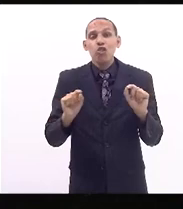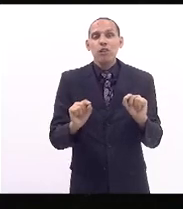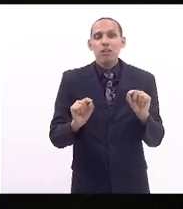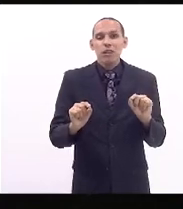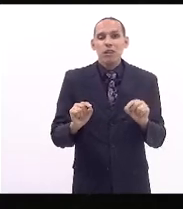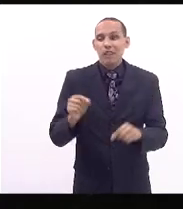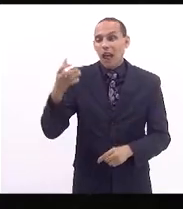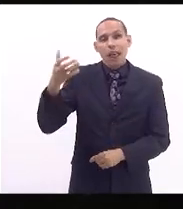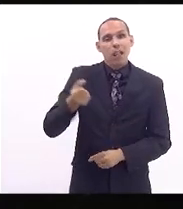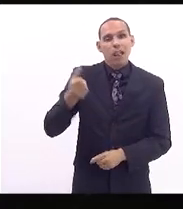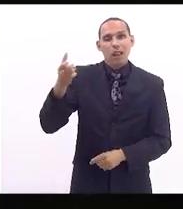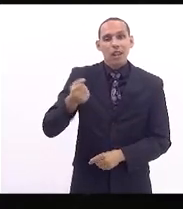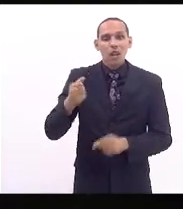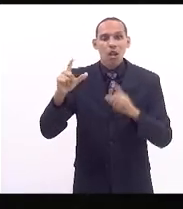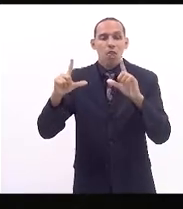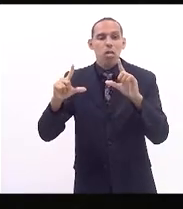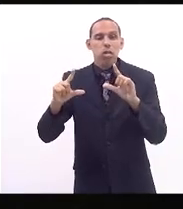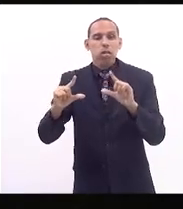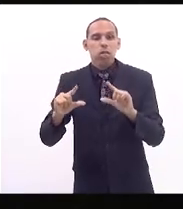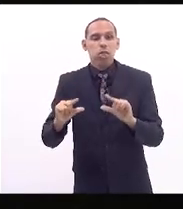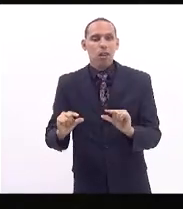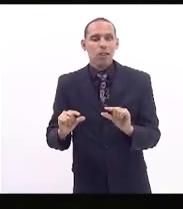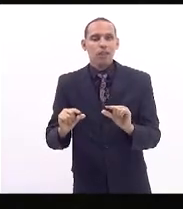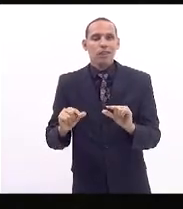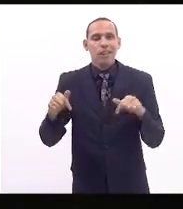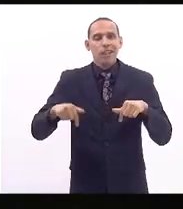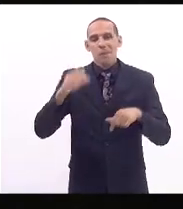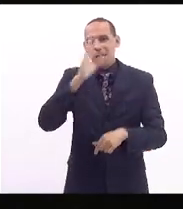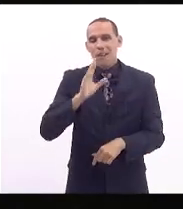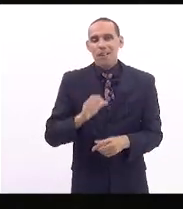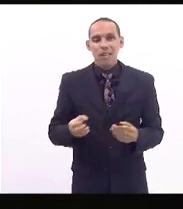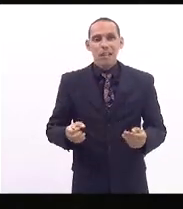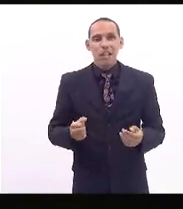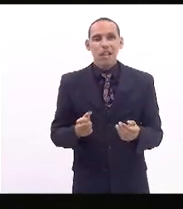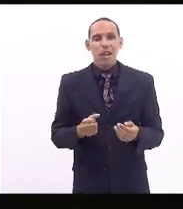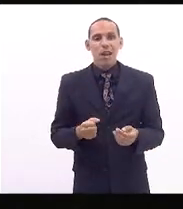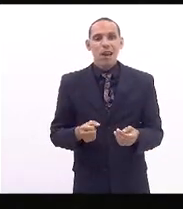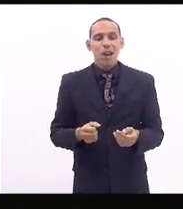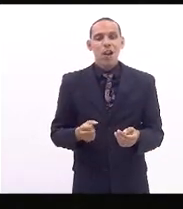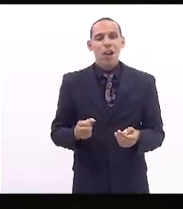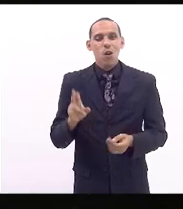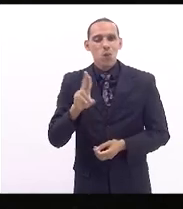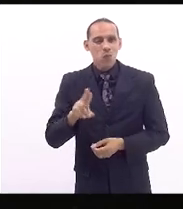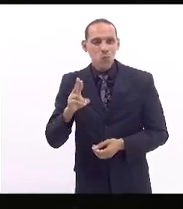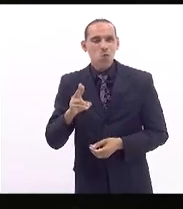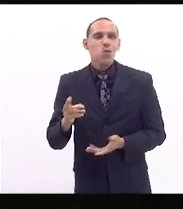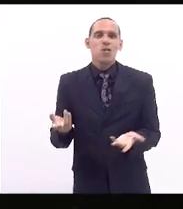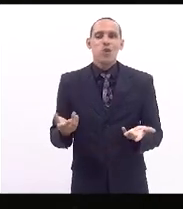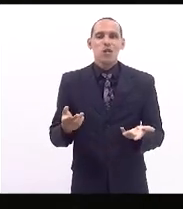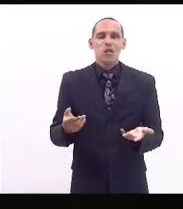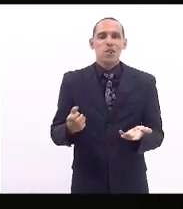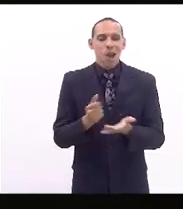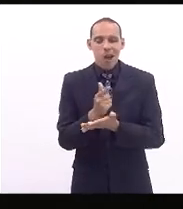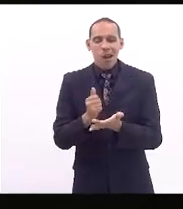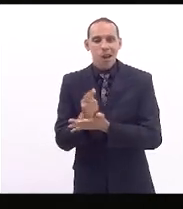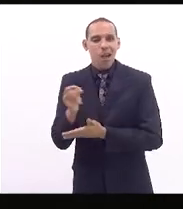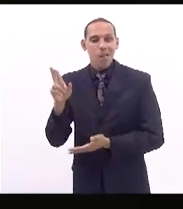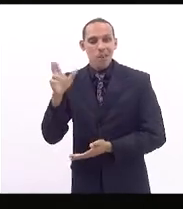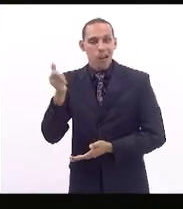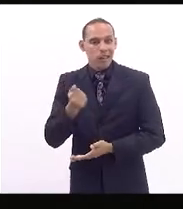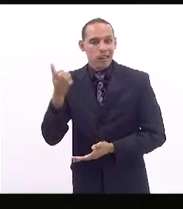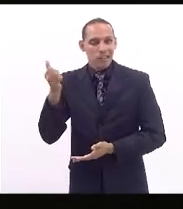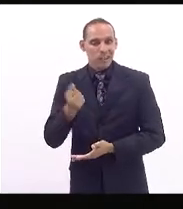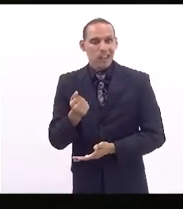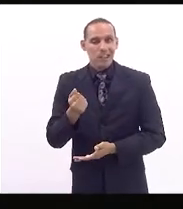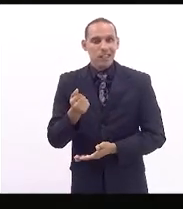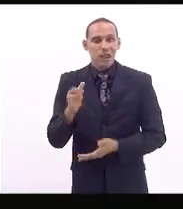leite caiu no Brasil gente consumo de leite caiu no Brasil minimamente se